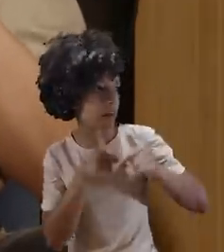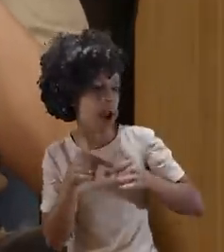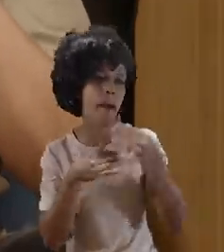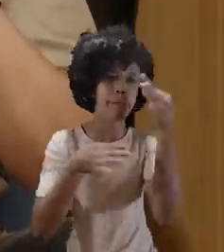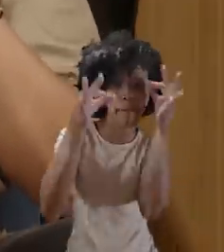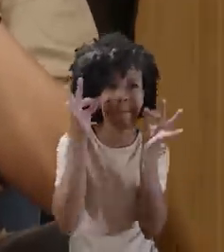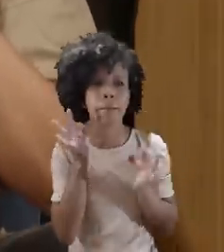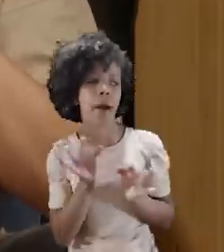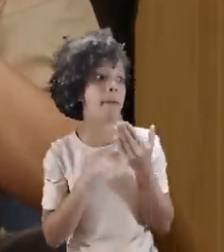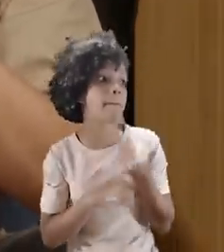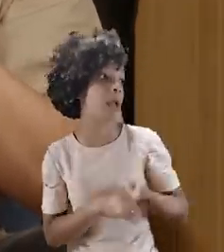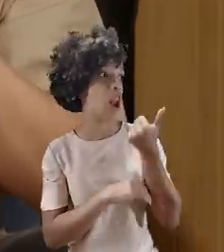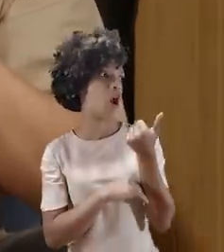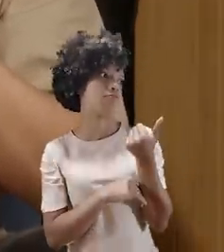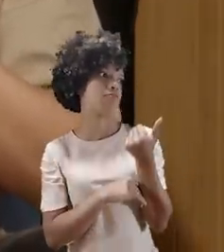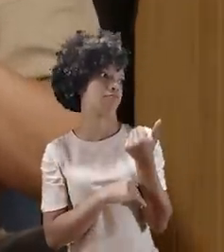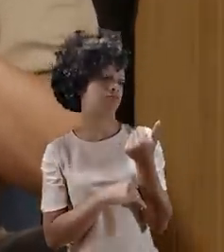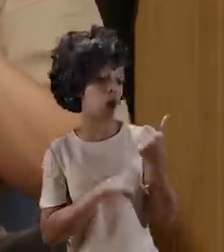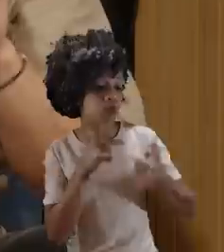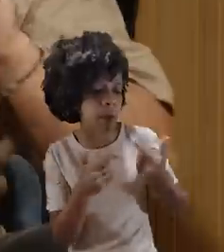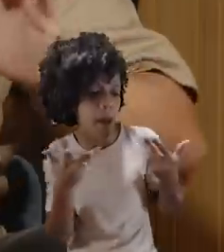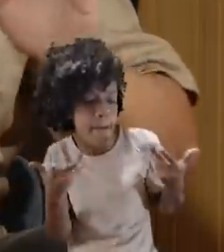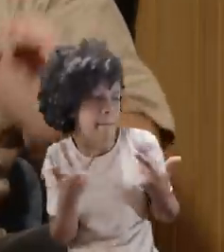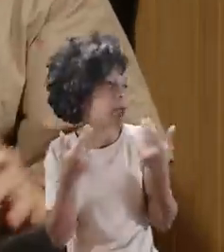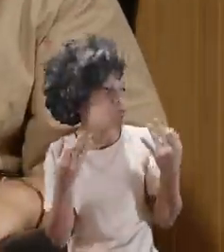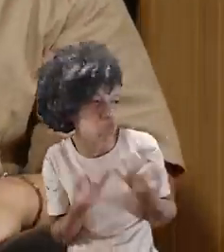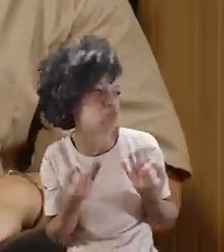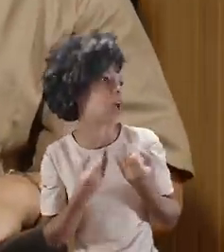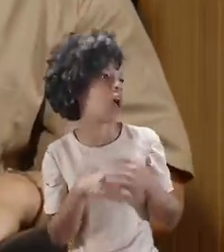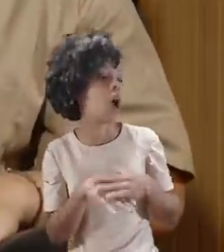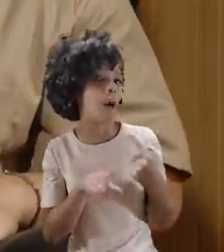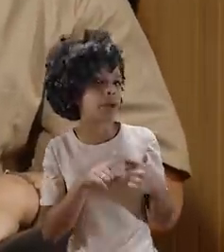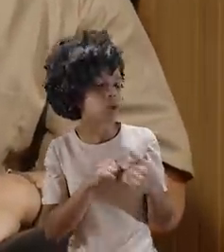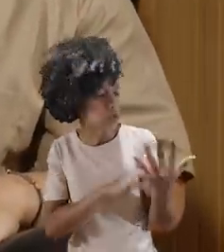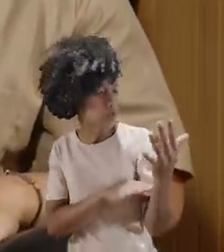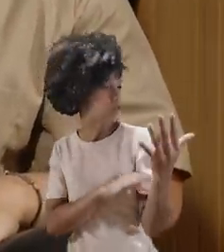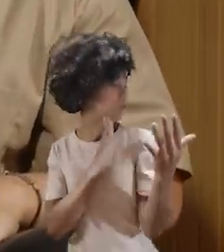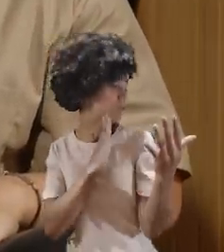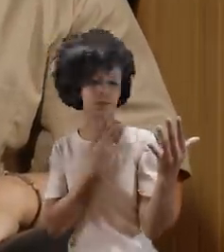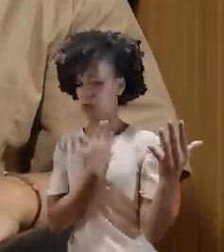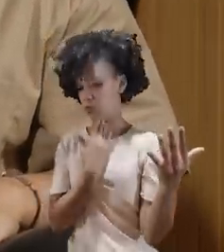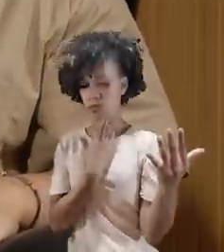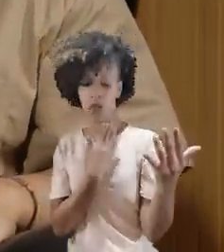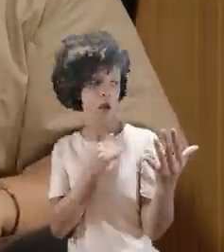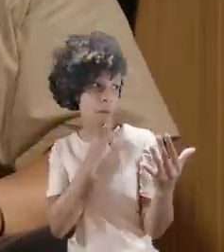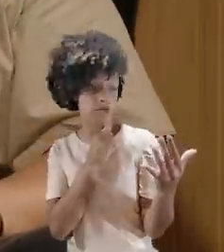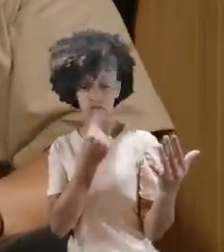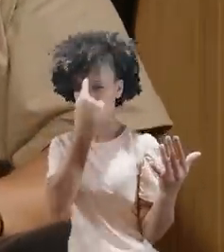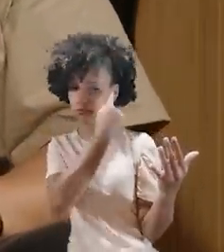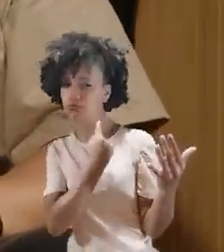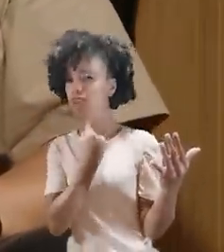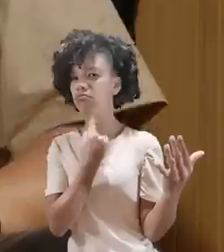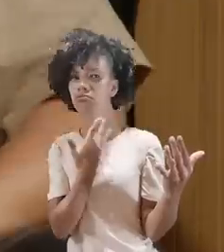o melhor um deixar um trabalho Limpo perfeito que quando você olhar de lado por exemplo você vai